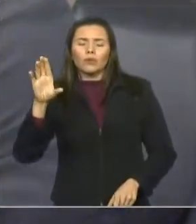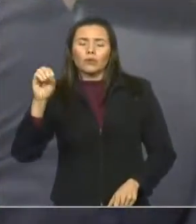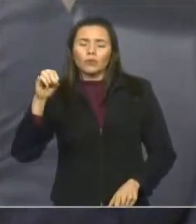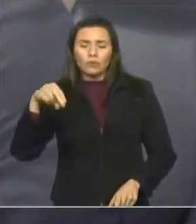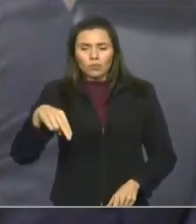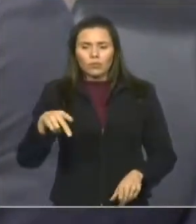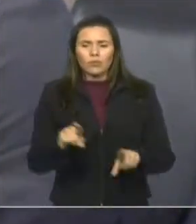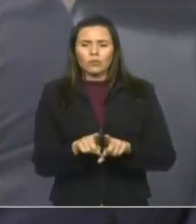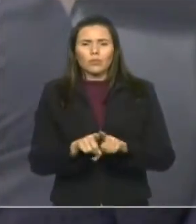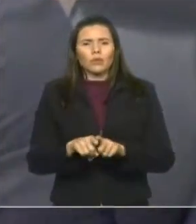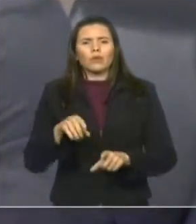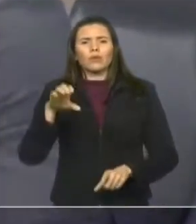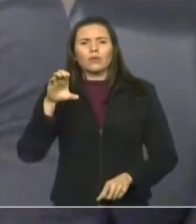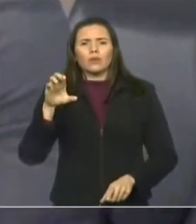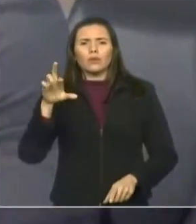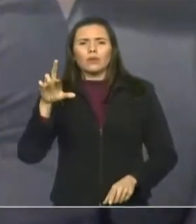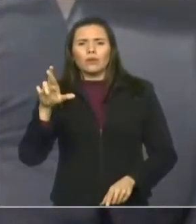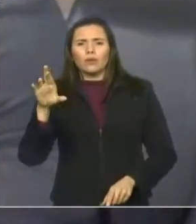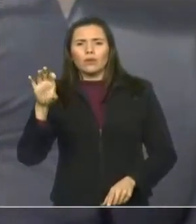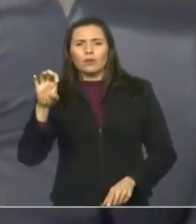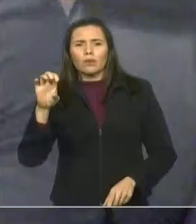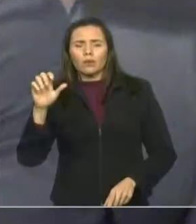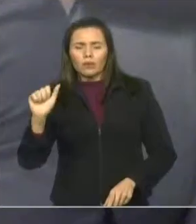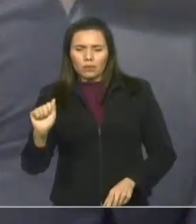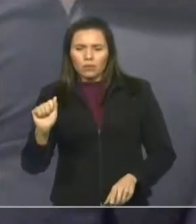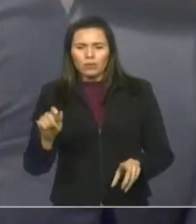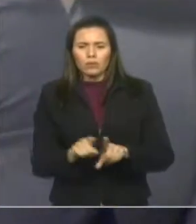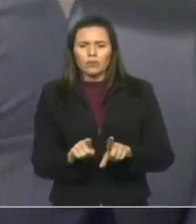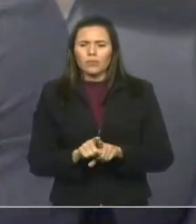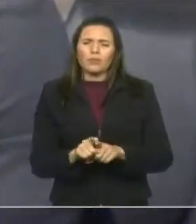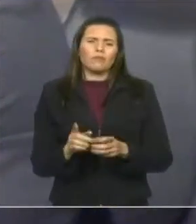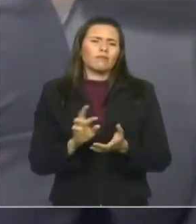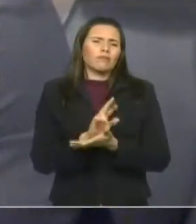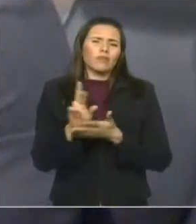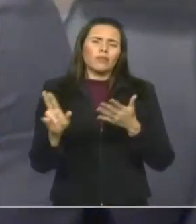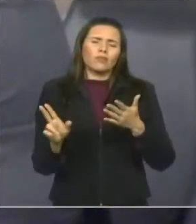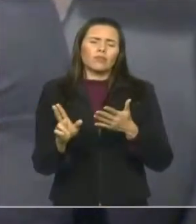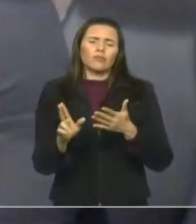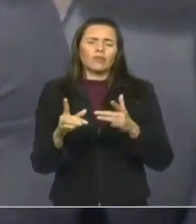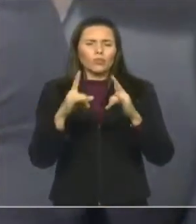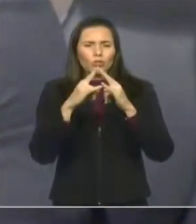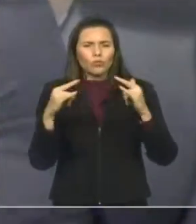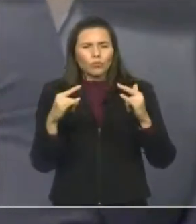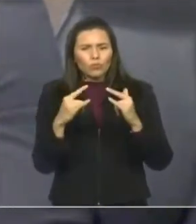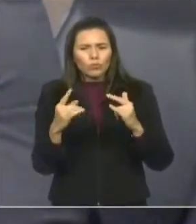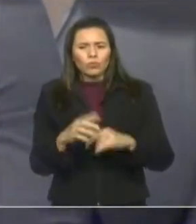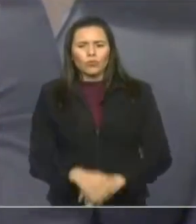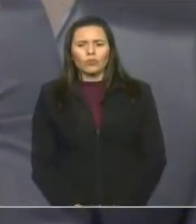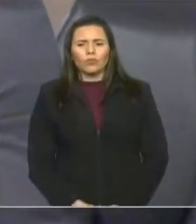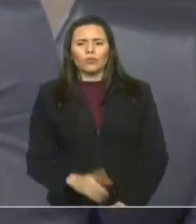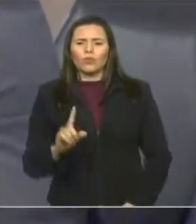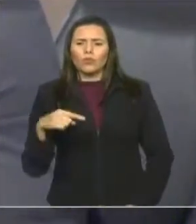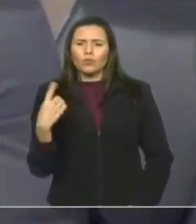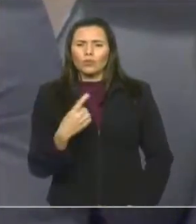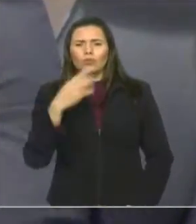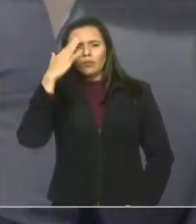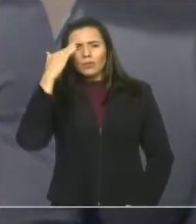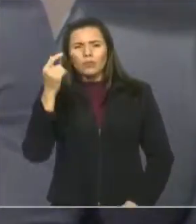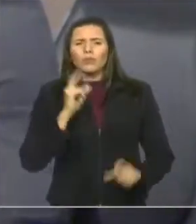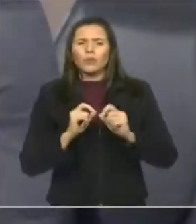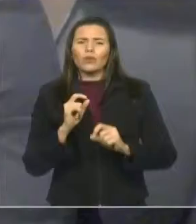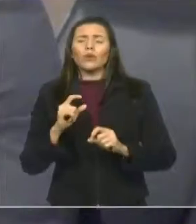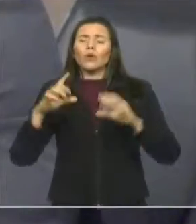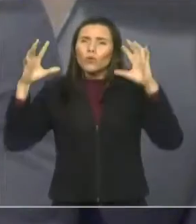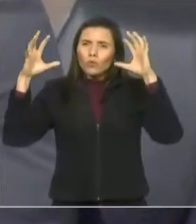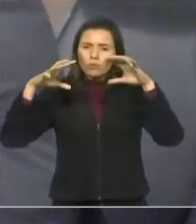da Prefeitura, e fazer uma inspeção no condomínio, porque nós sabemos que a chuva é o motivo por força maior, que exclui